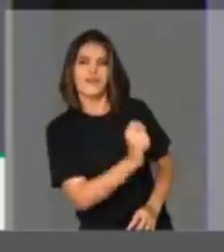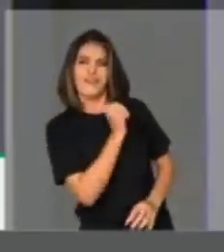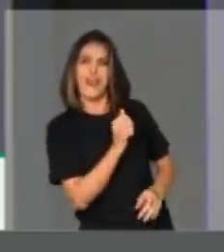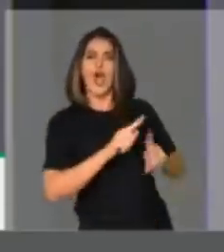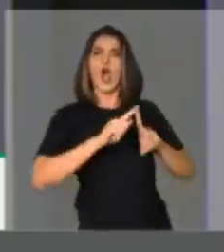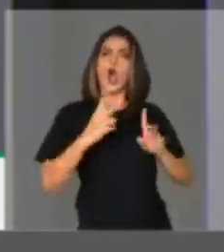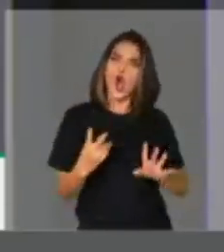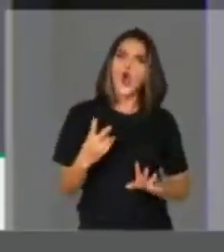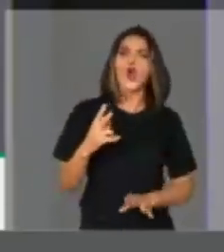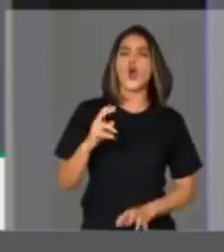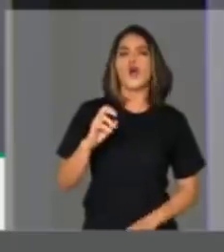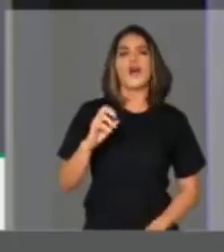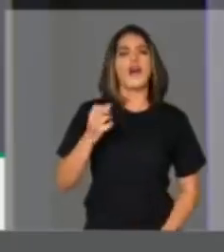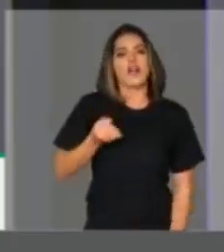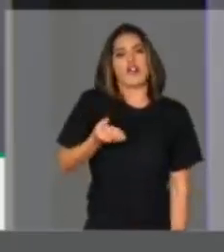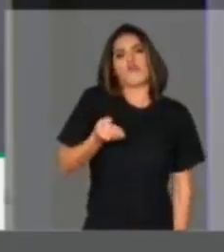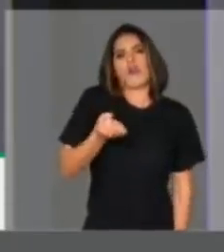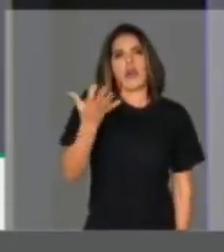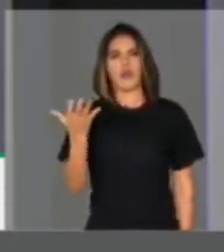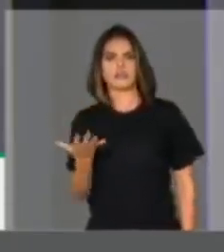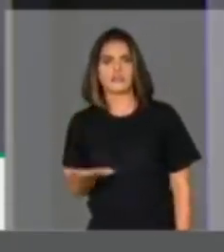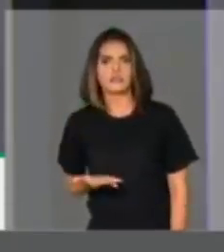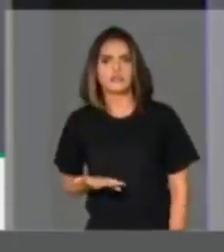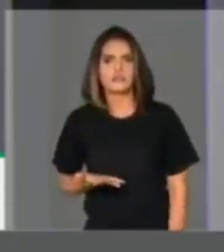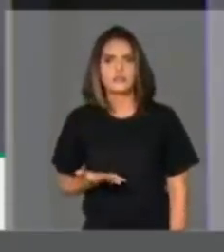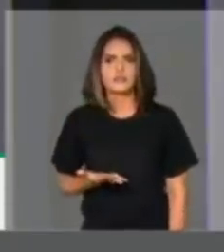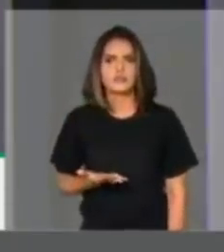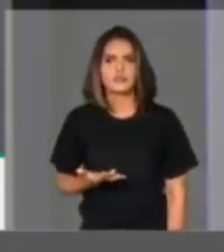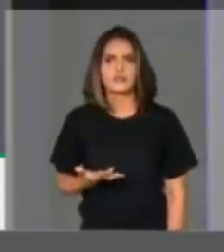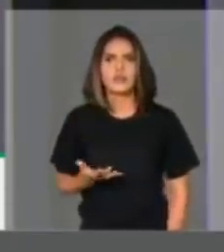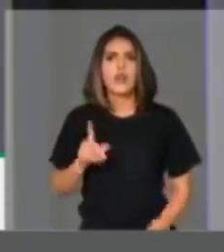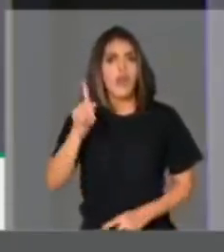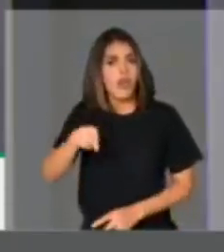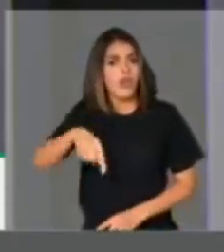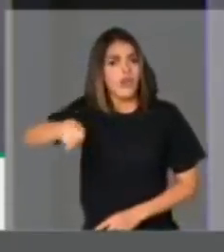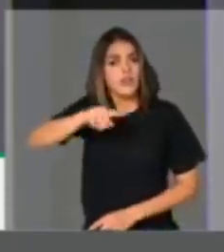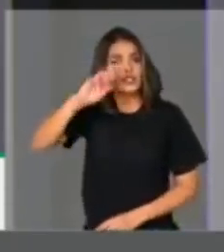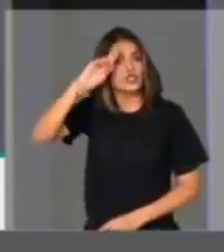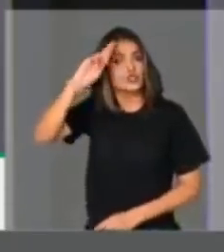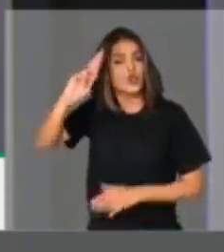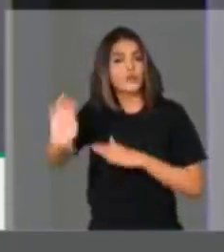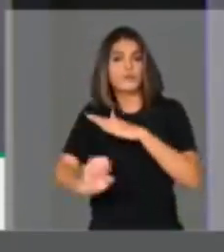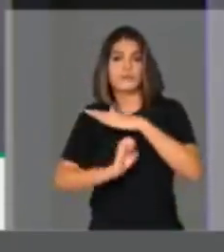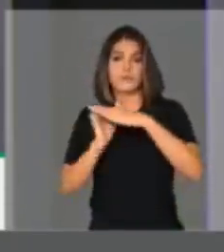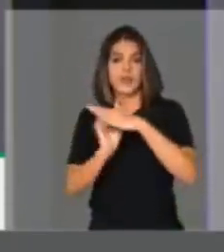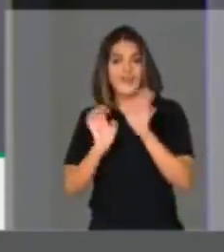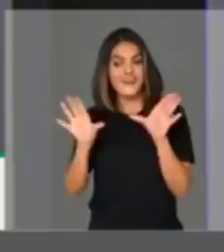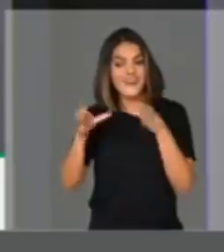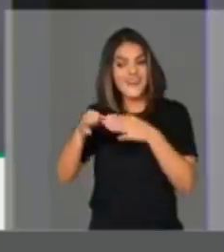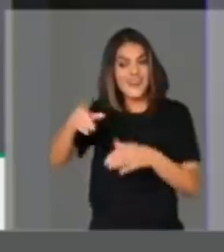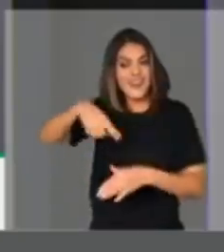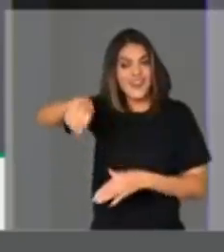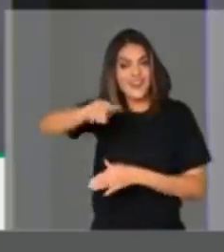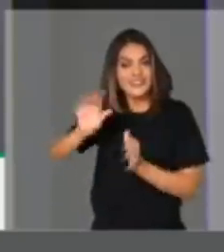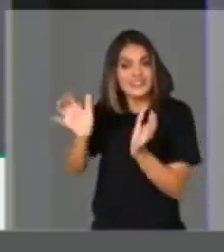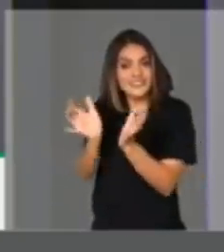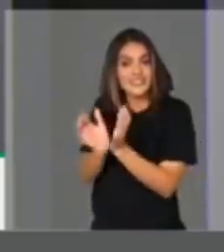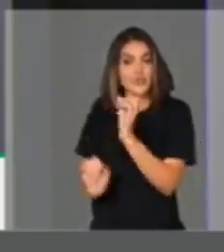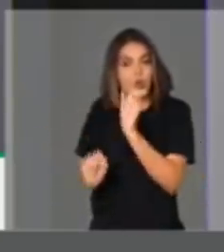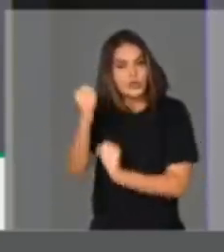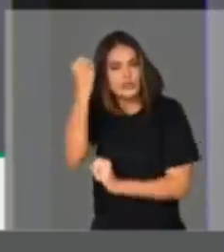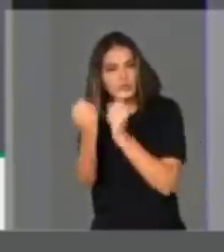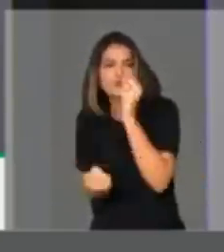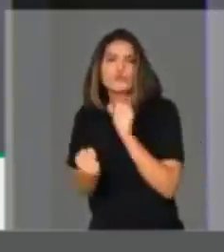para se acovardar, né? E é justamente esse empresário, essa classe, esse setor